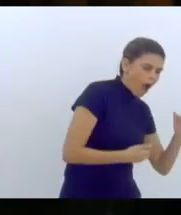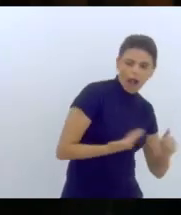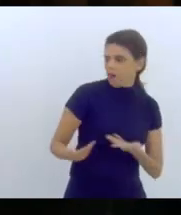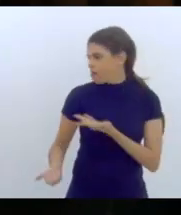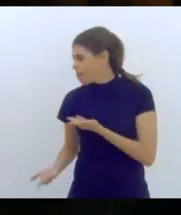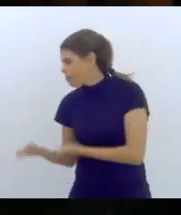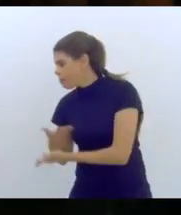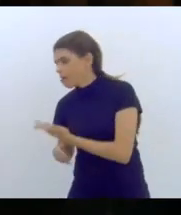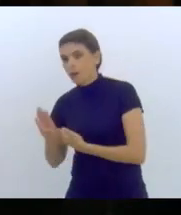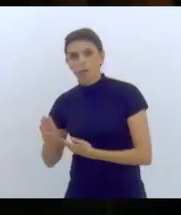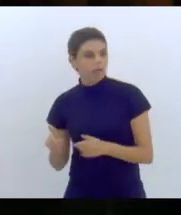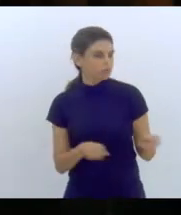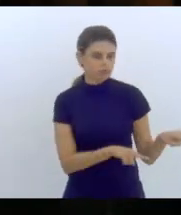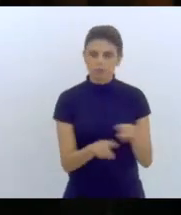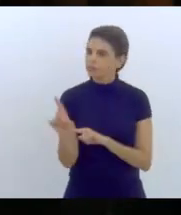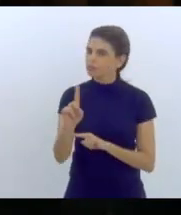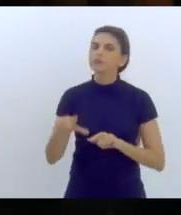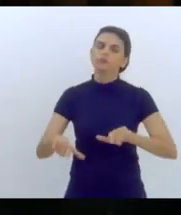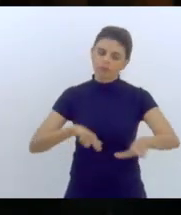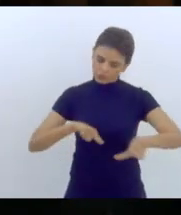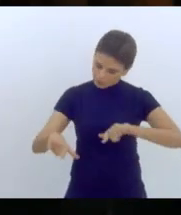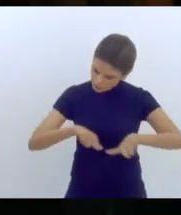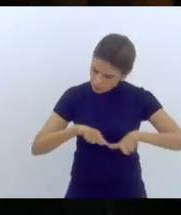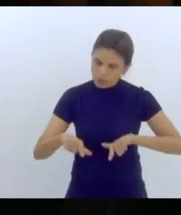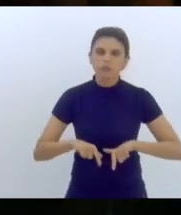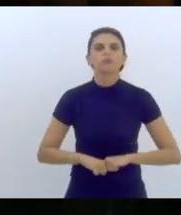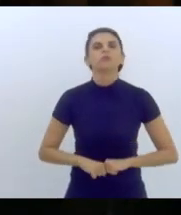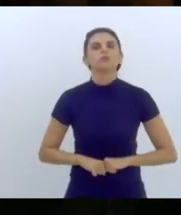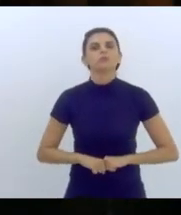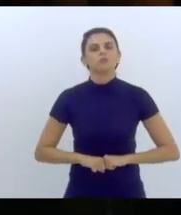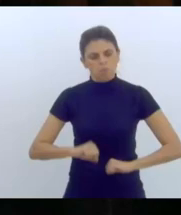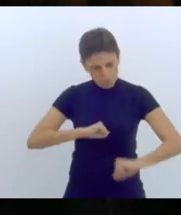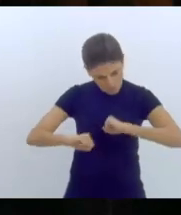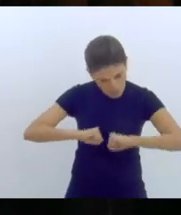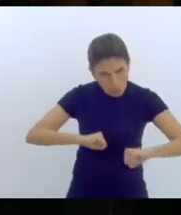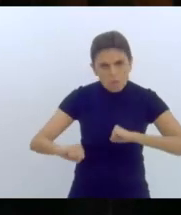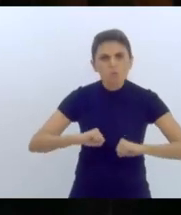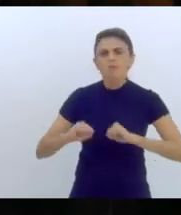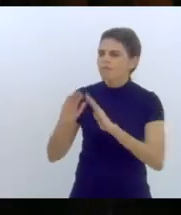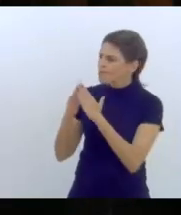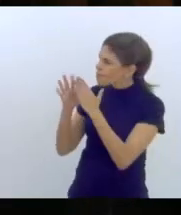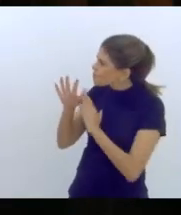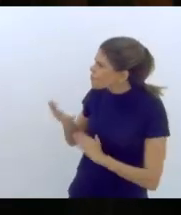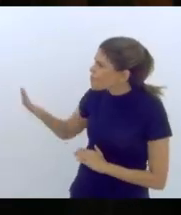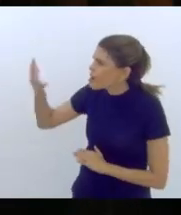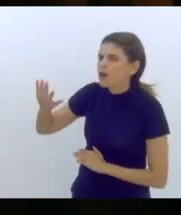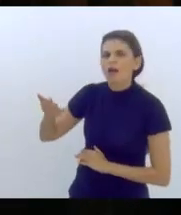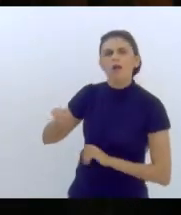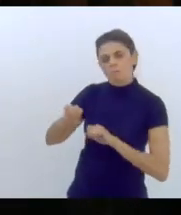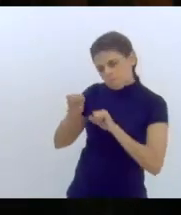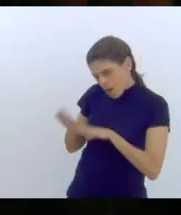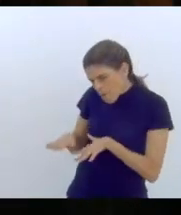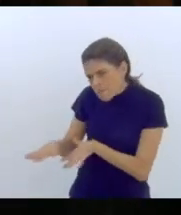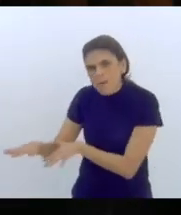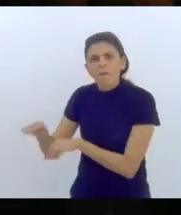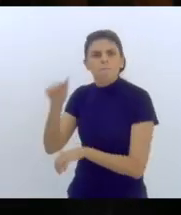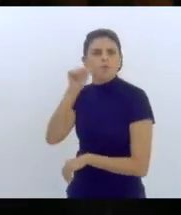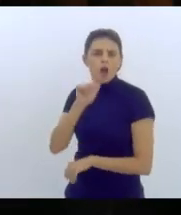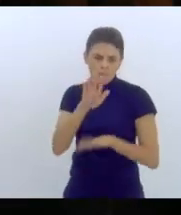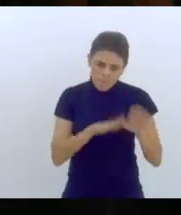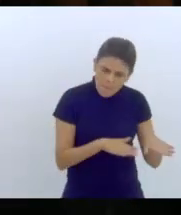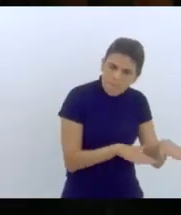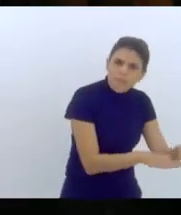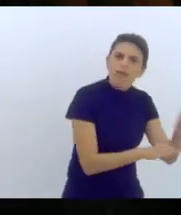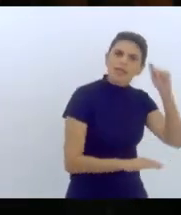aqui para trabalhar. E é sim com os movimentos de favela, periferia, movimento de mulheres, movimento